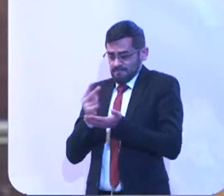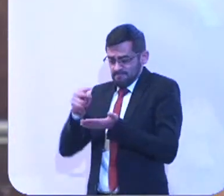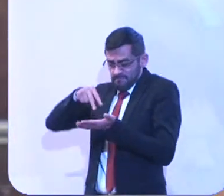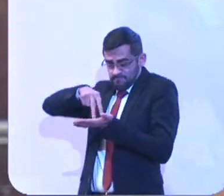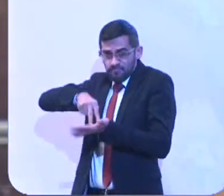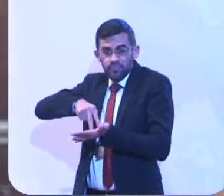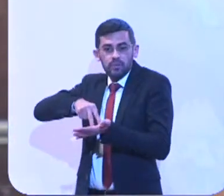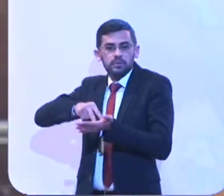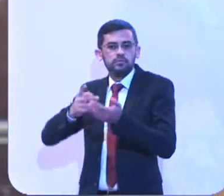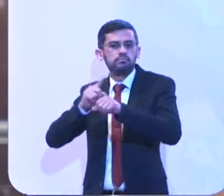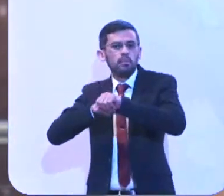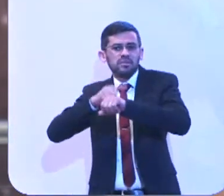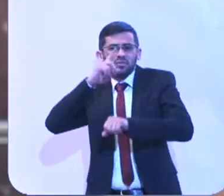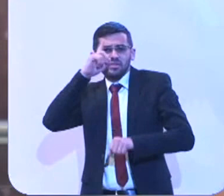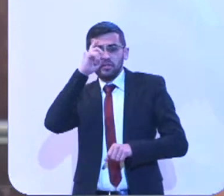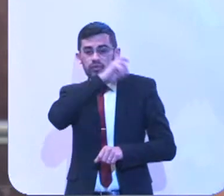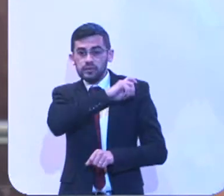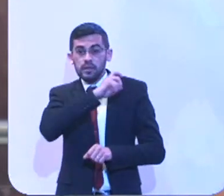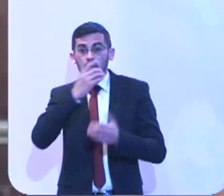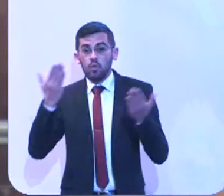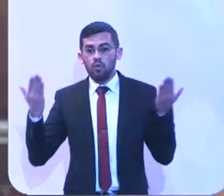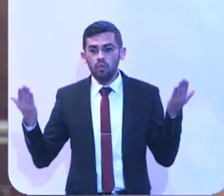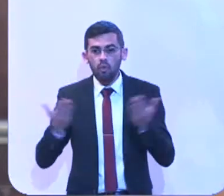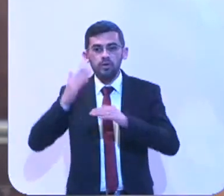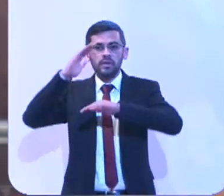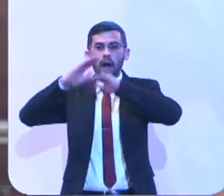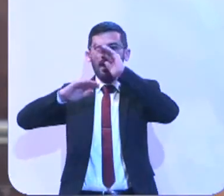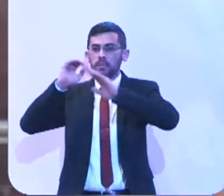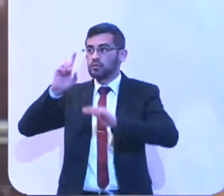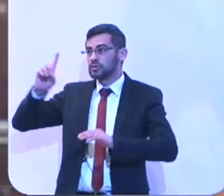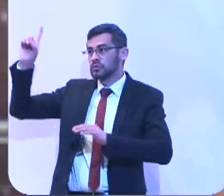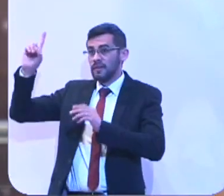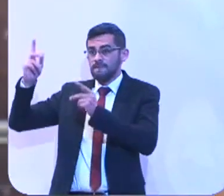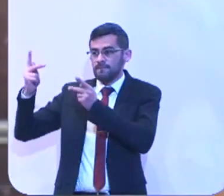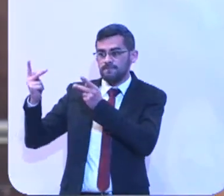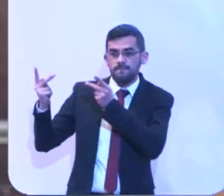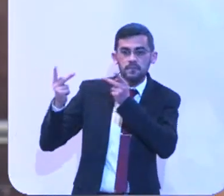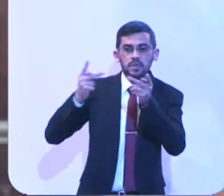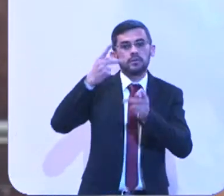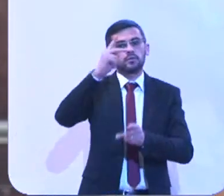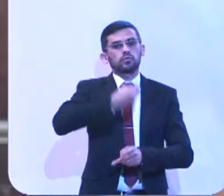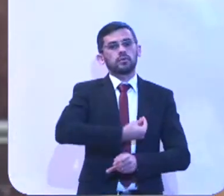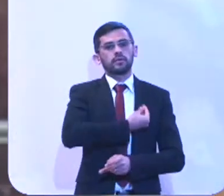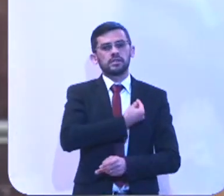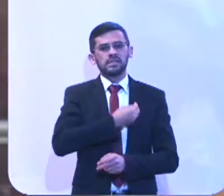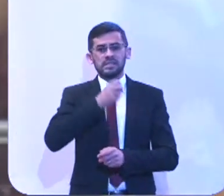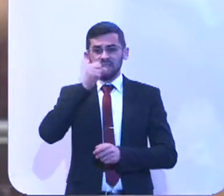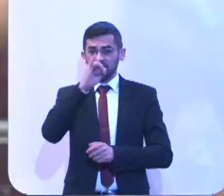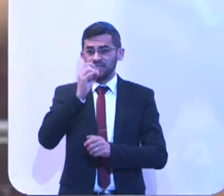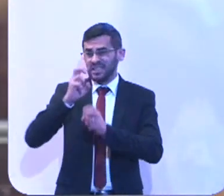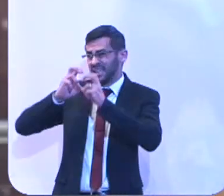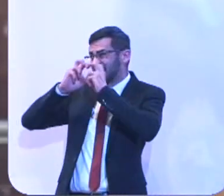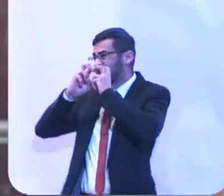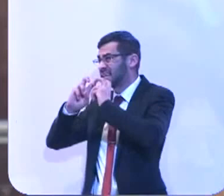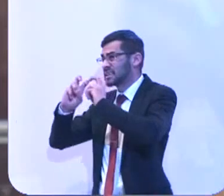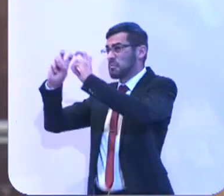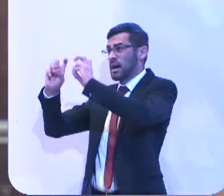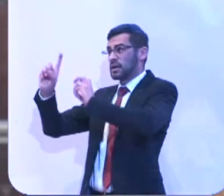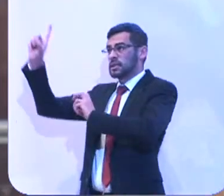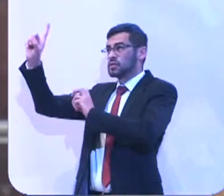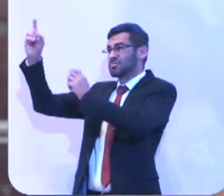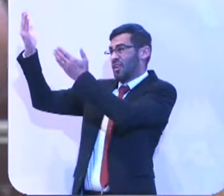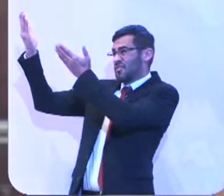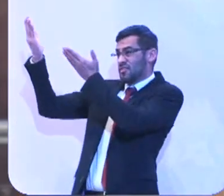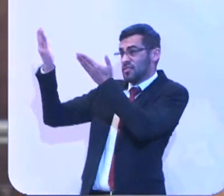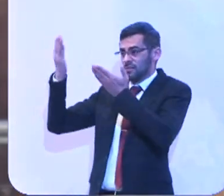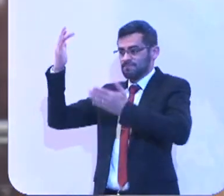ossos secos. E hoje a mão do Senhor virá sobre você. Se você clamar e buscar isso, ela virá